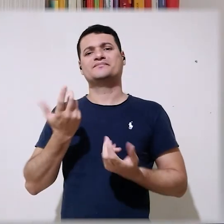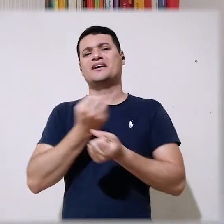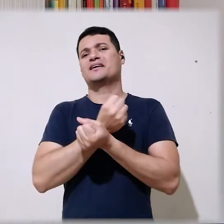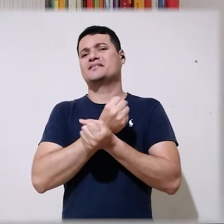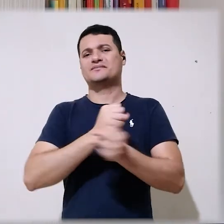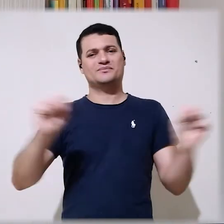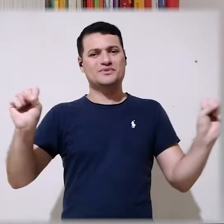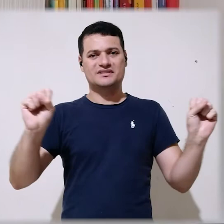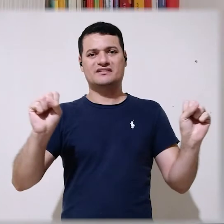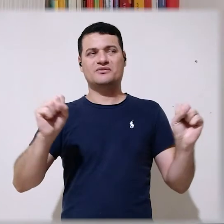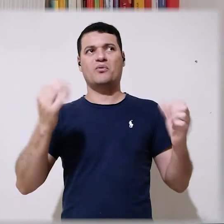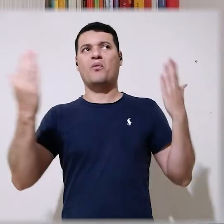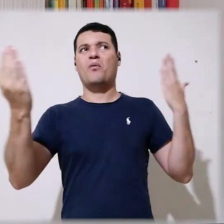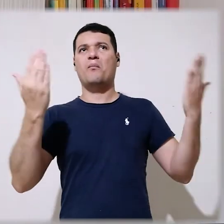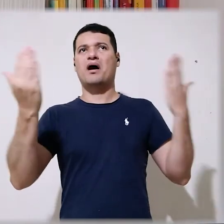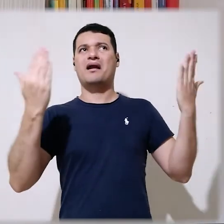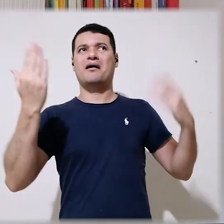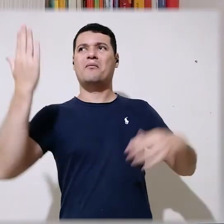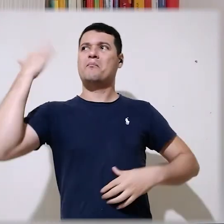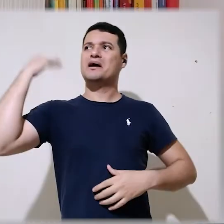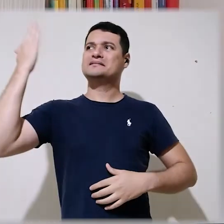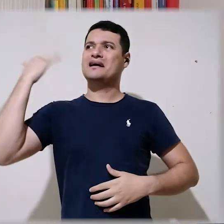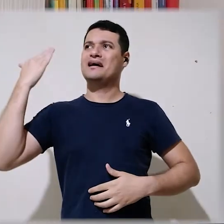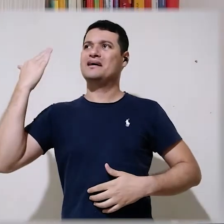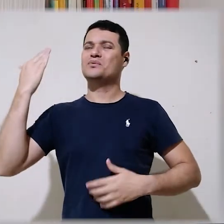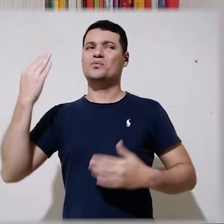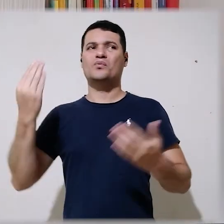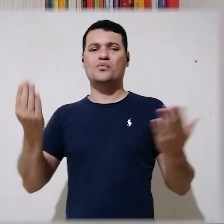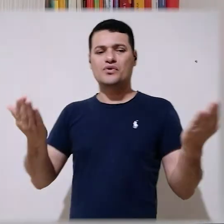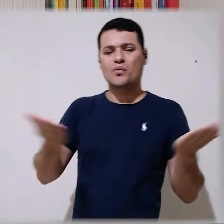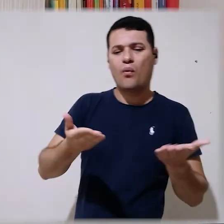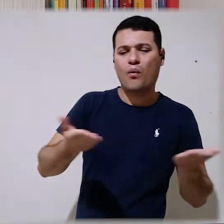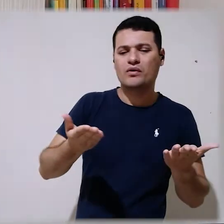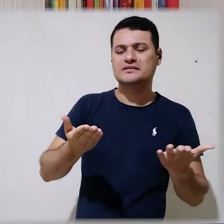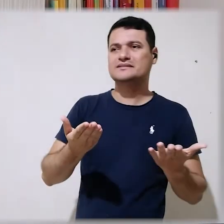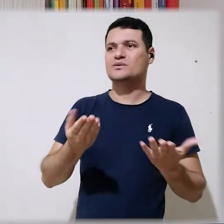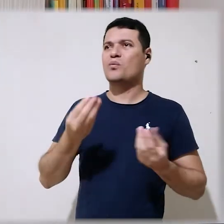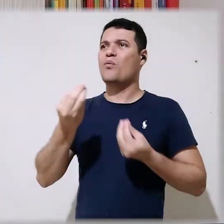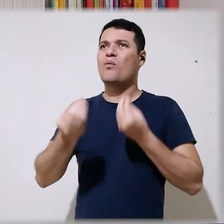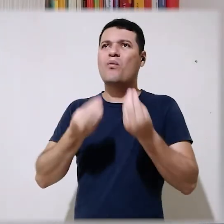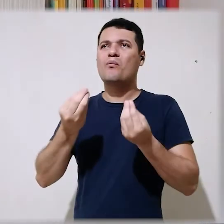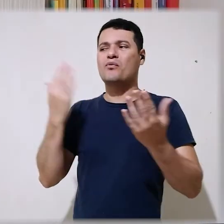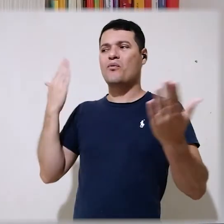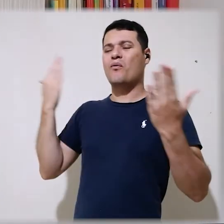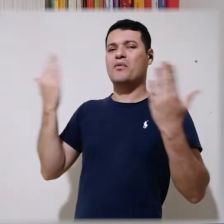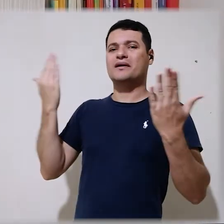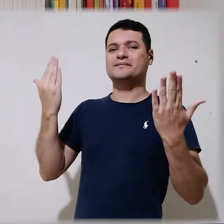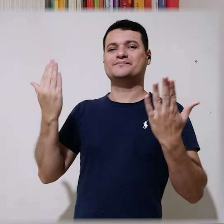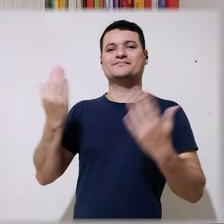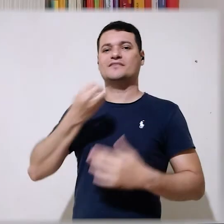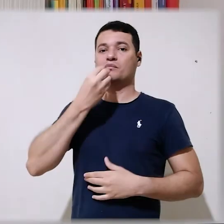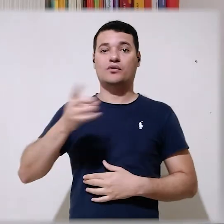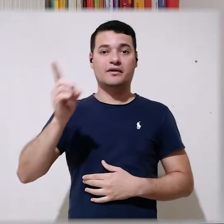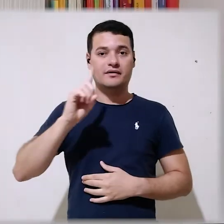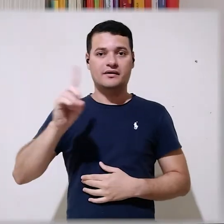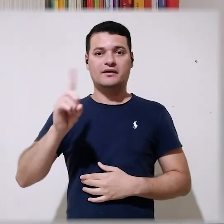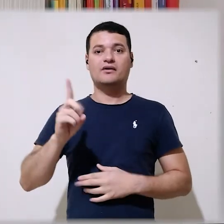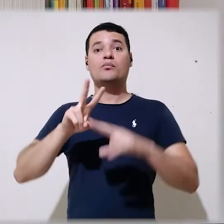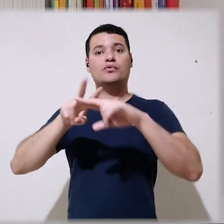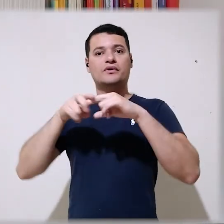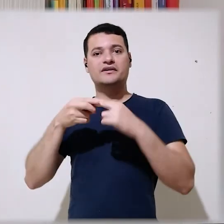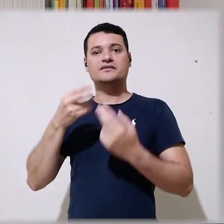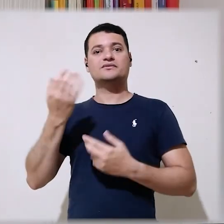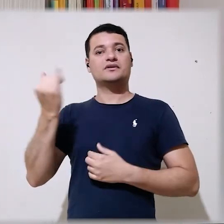E nesse sentido, é inútil compararmos o que aconteceu conosco com a forma como nós gostaríamos que as coisas